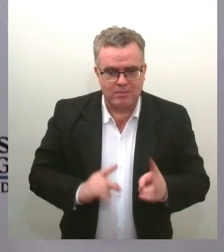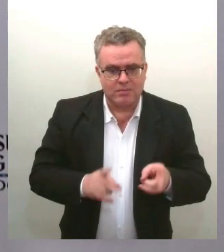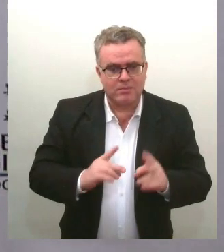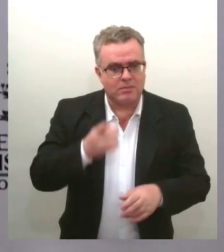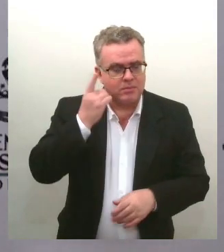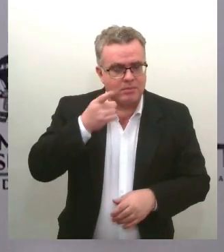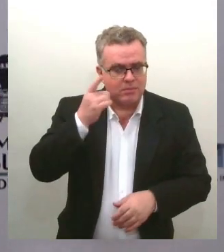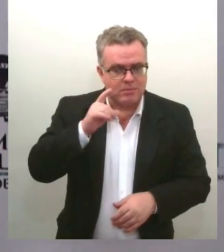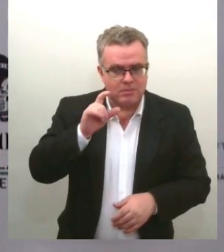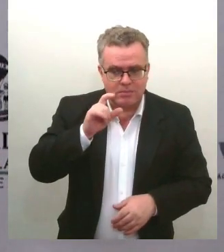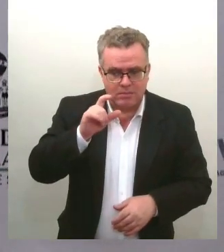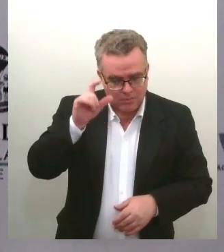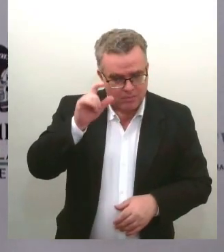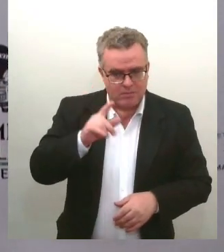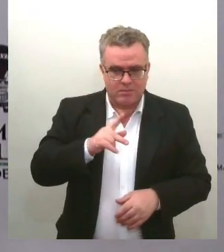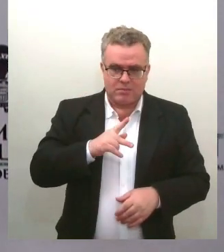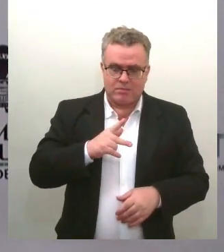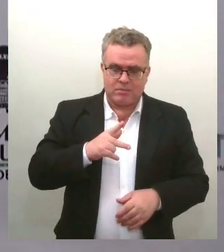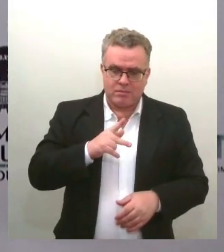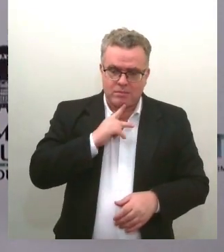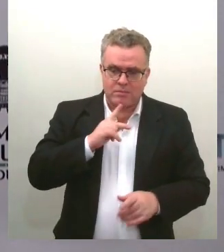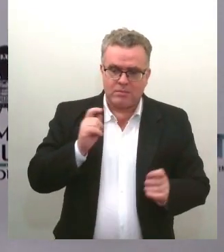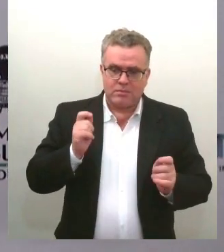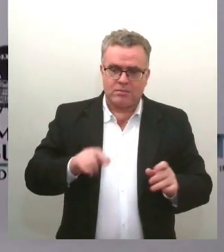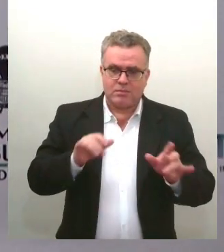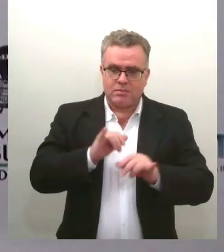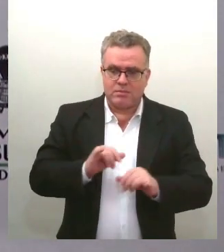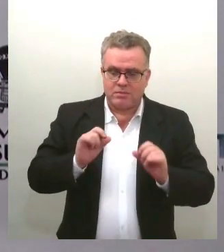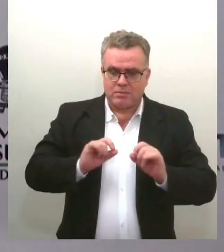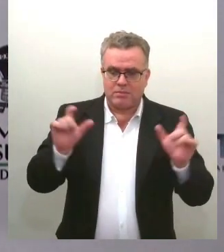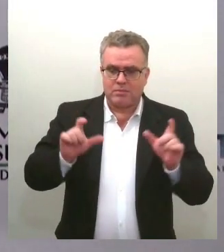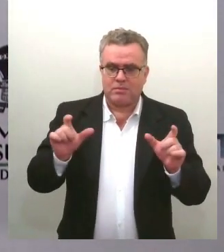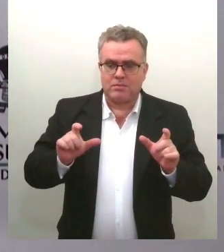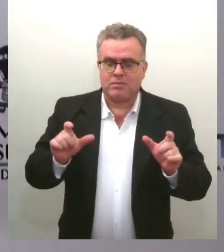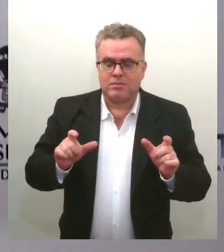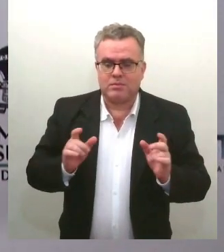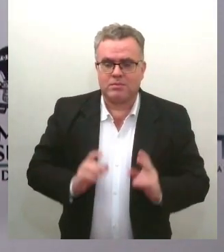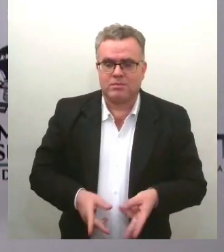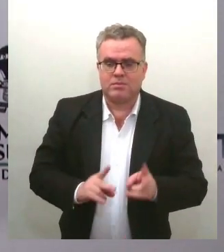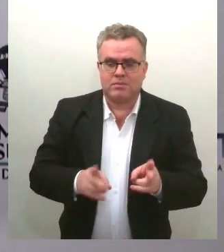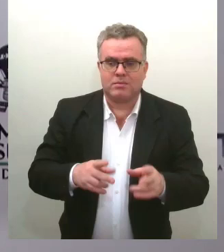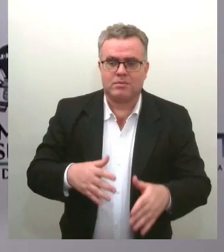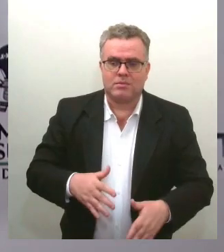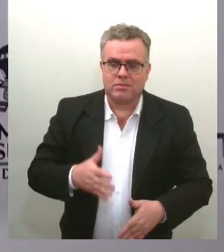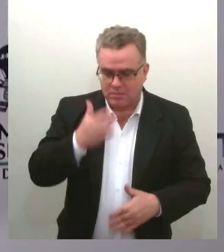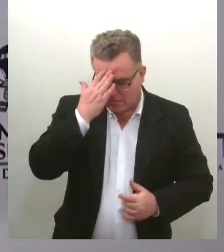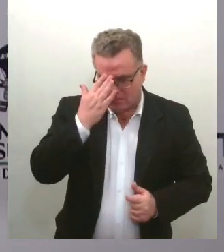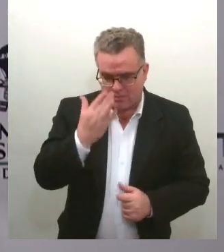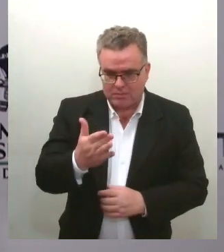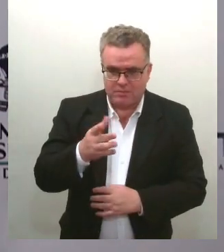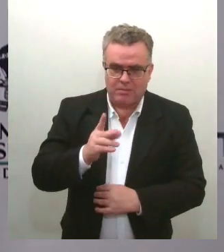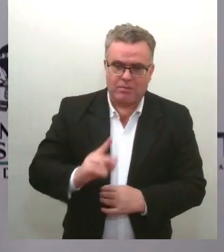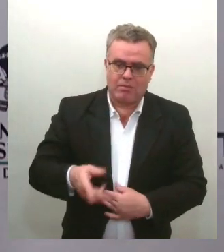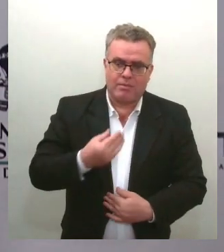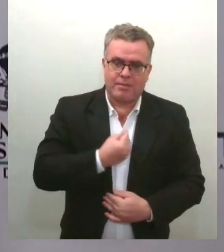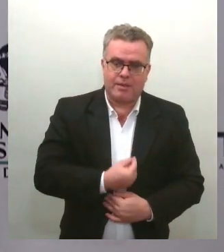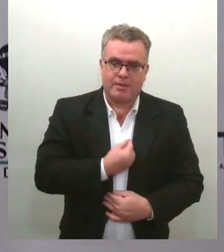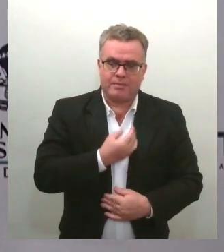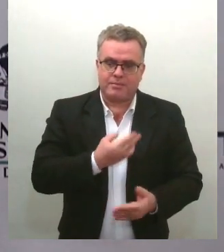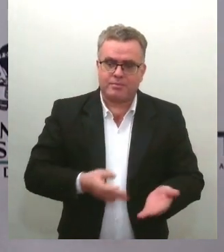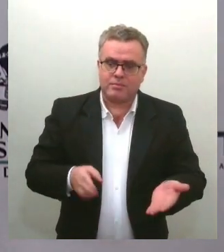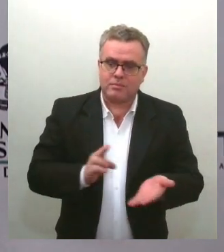alerta e esse agradecimento à participação dos colegas parlamentares, de toda